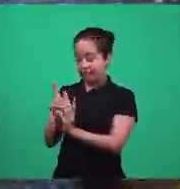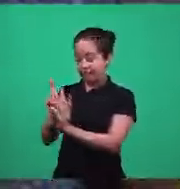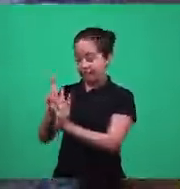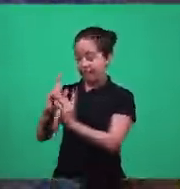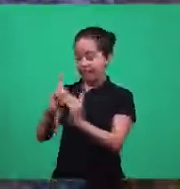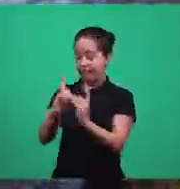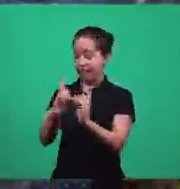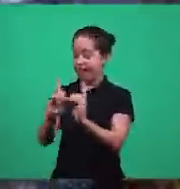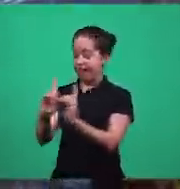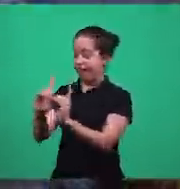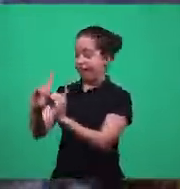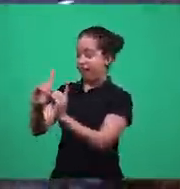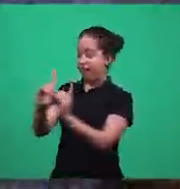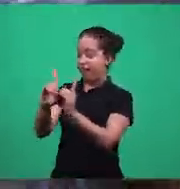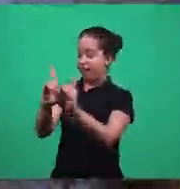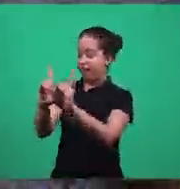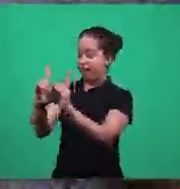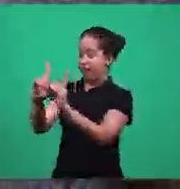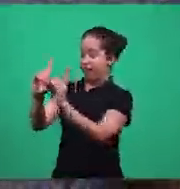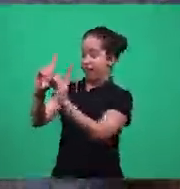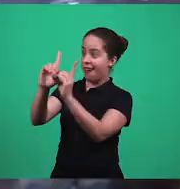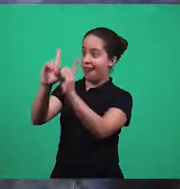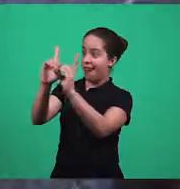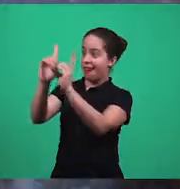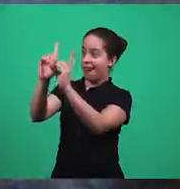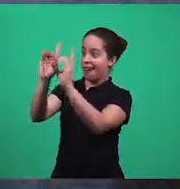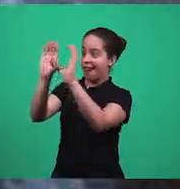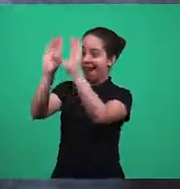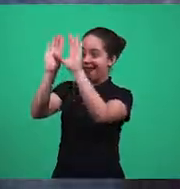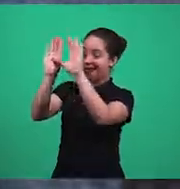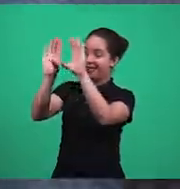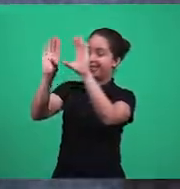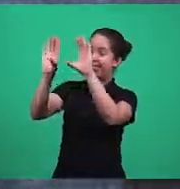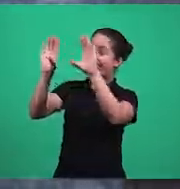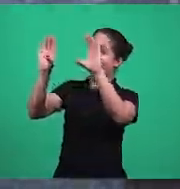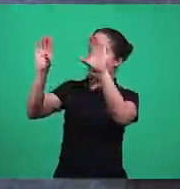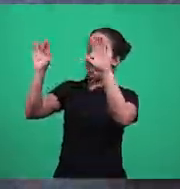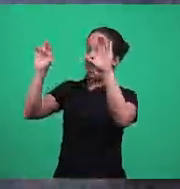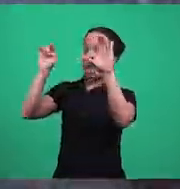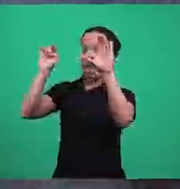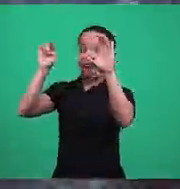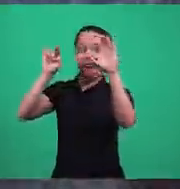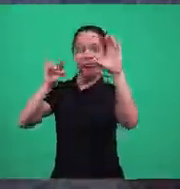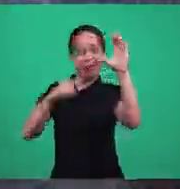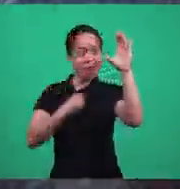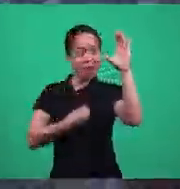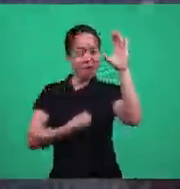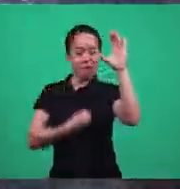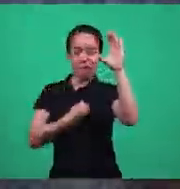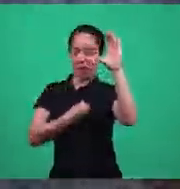e me levará à fonte da